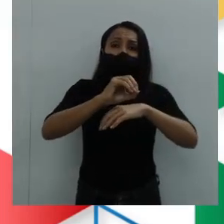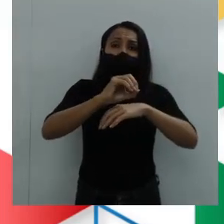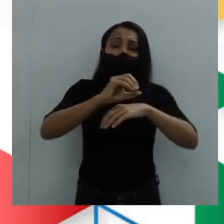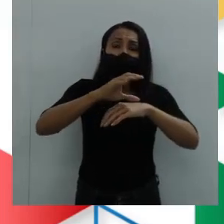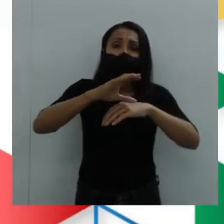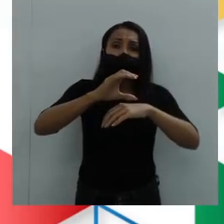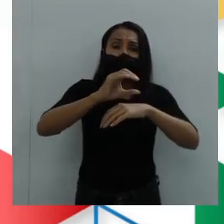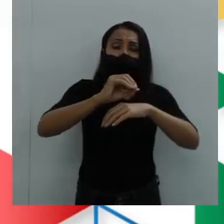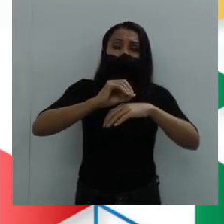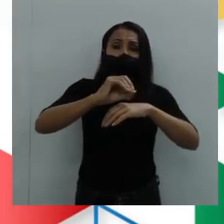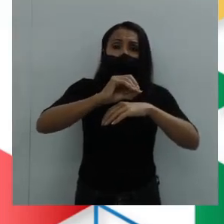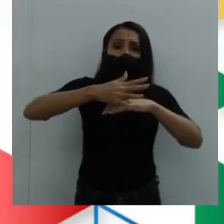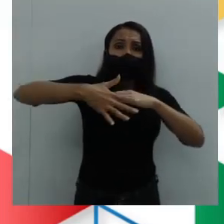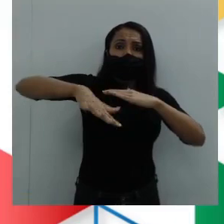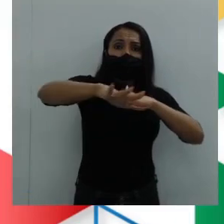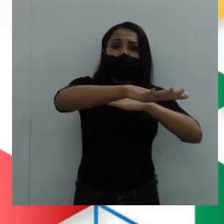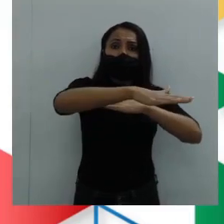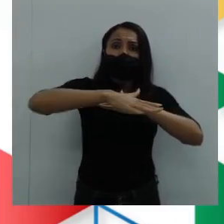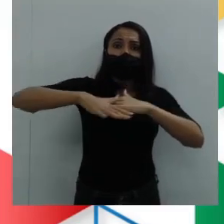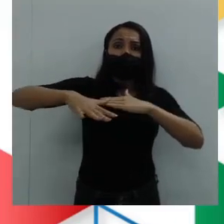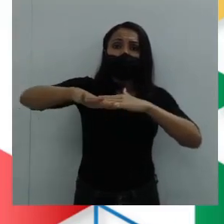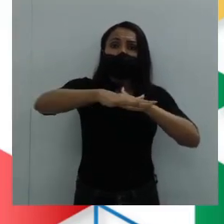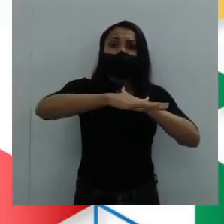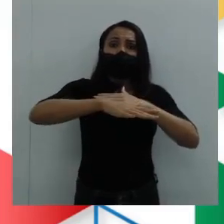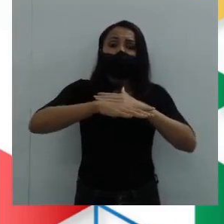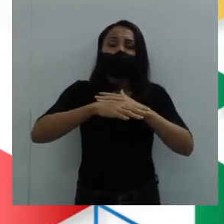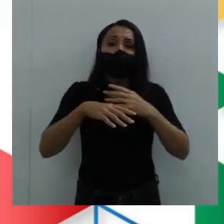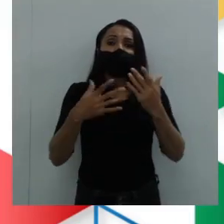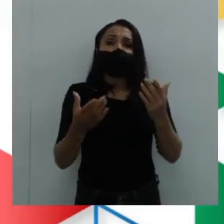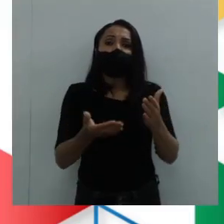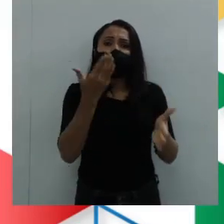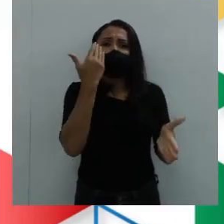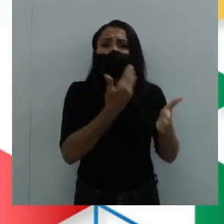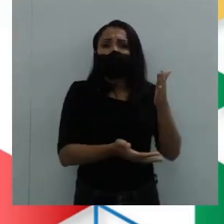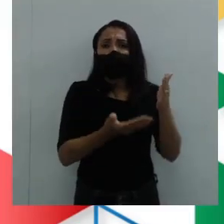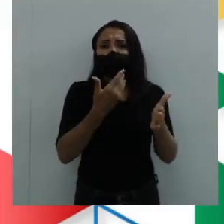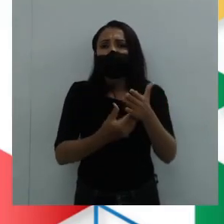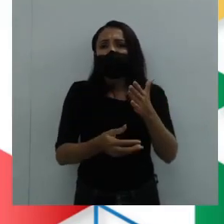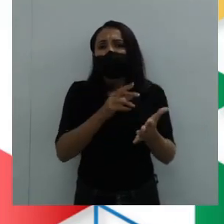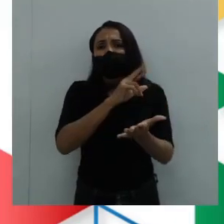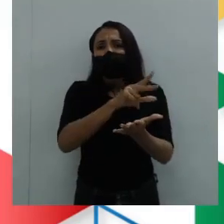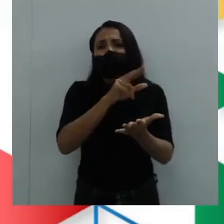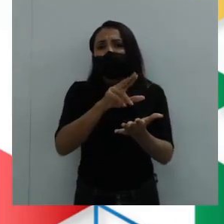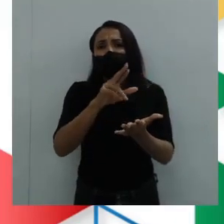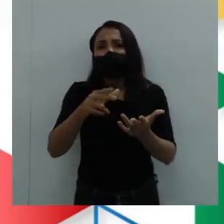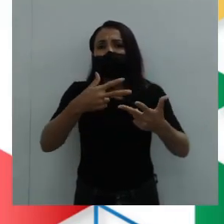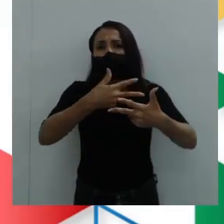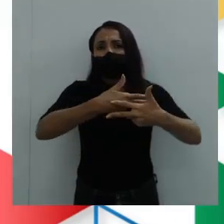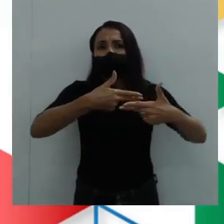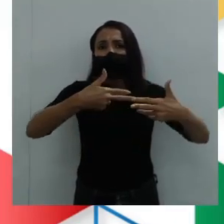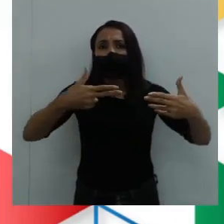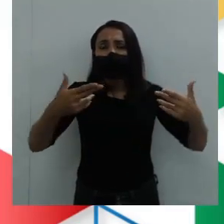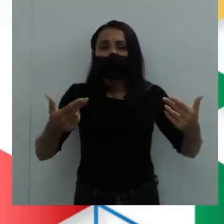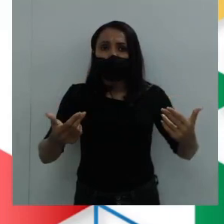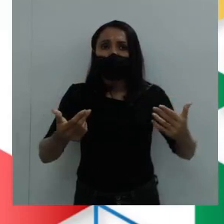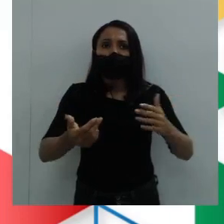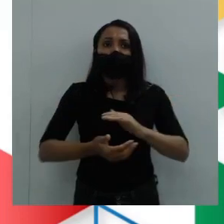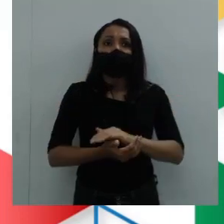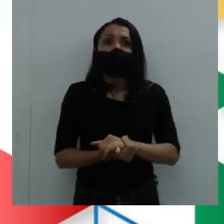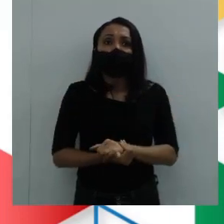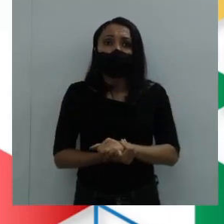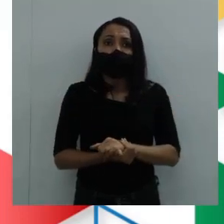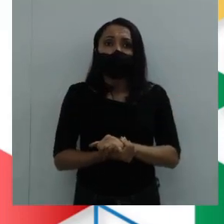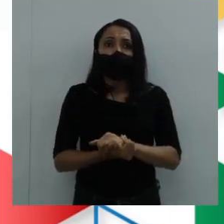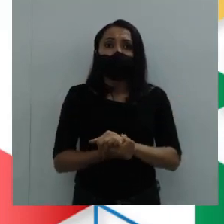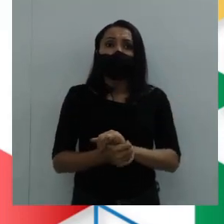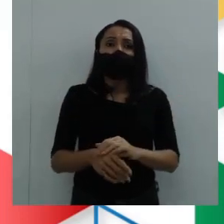de água oceânica, isso vai causar a perda de vários ecossistemas costeiros. Então é lógico que se